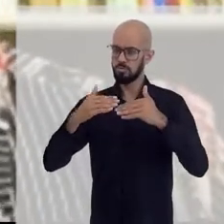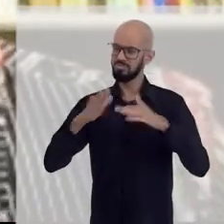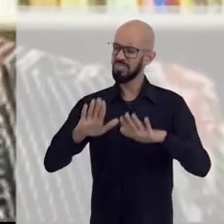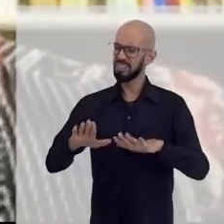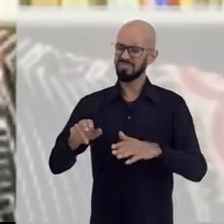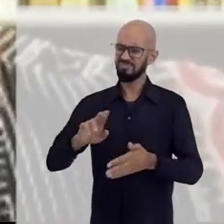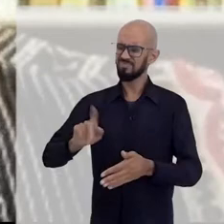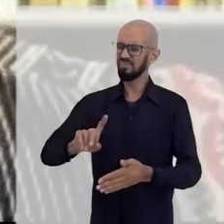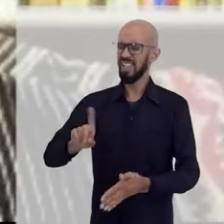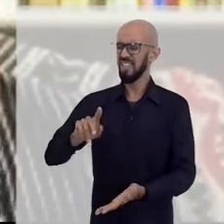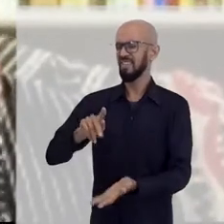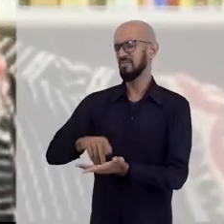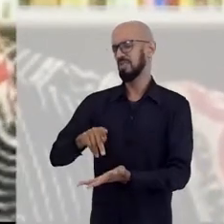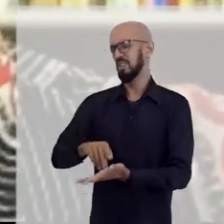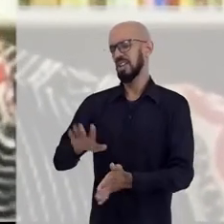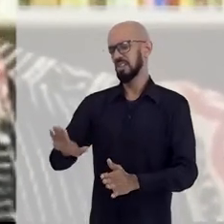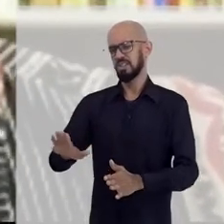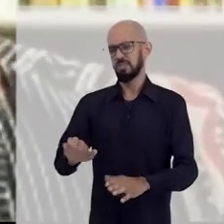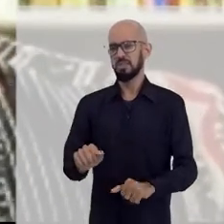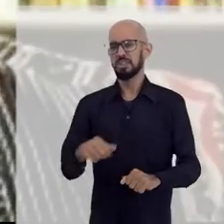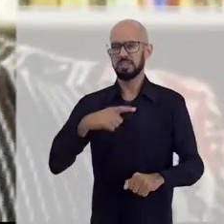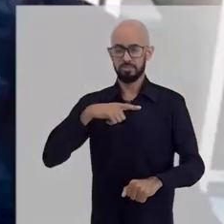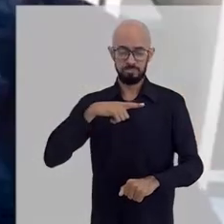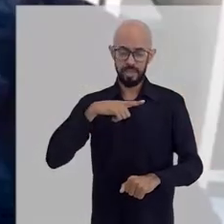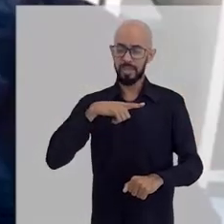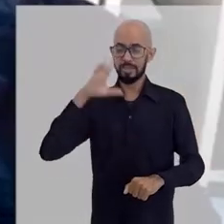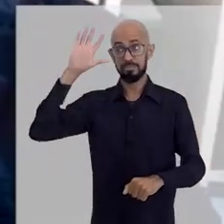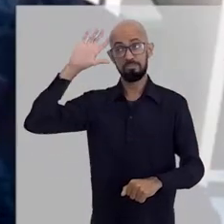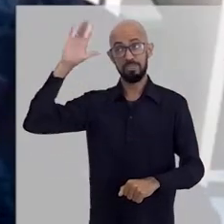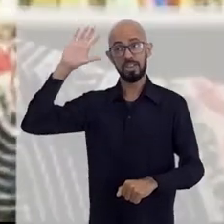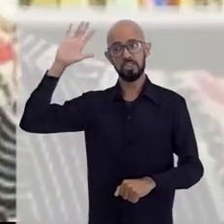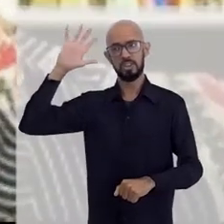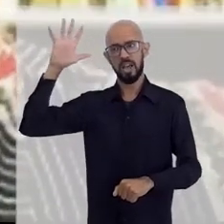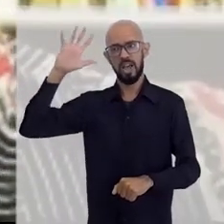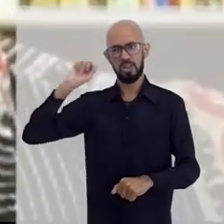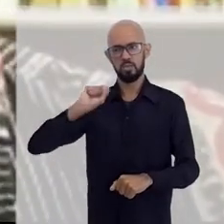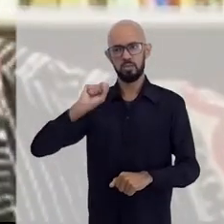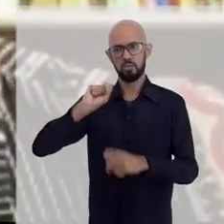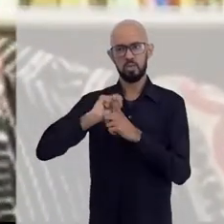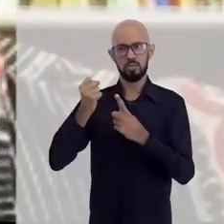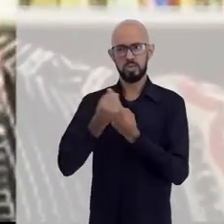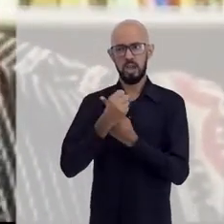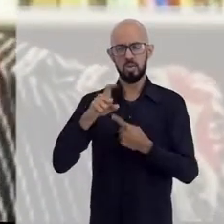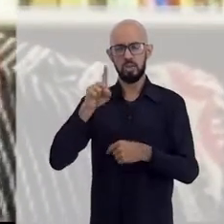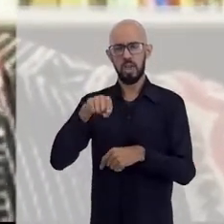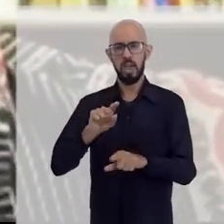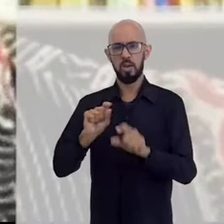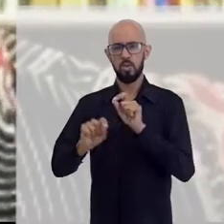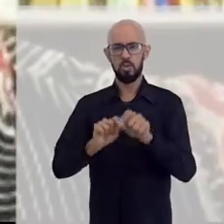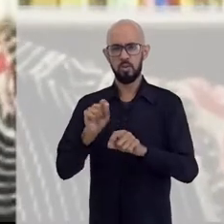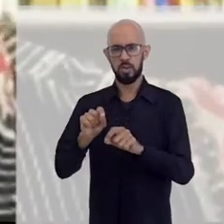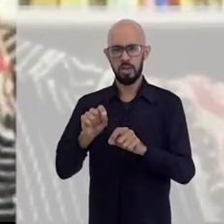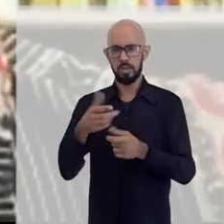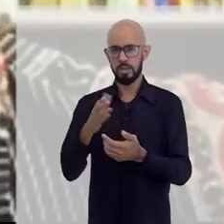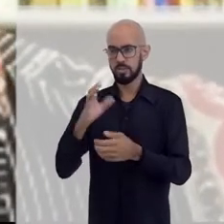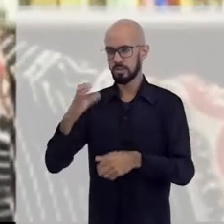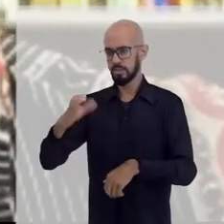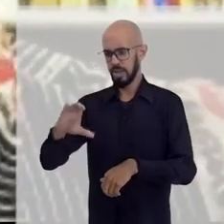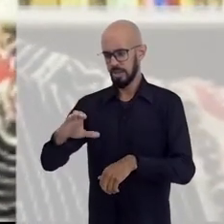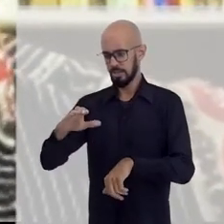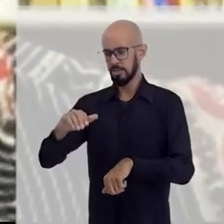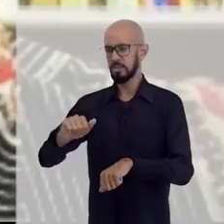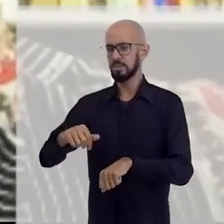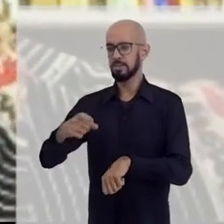que não é bem verdade, né? Enfim, mas, enfim, existe esse imaginário aí, né, dessa questão das ciências